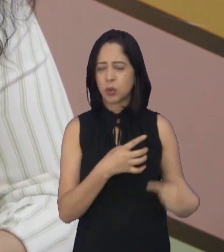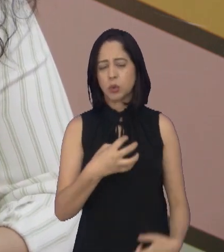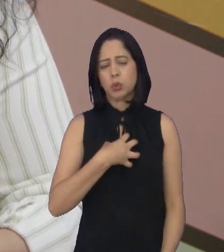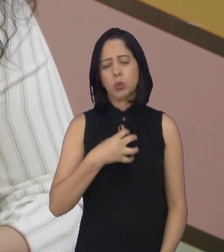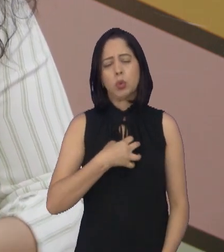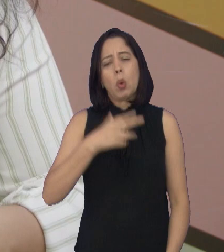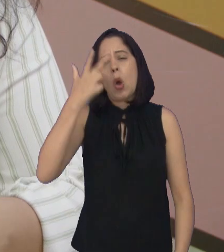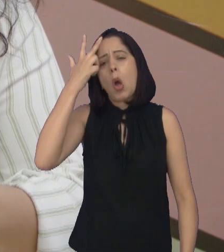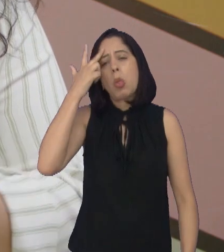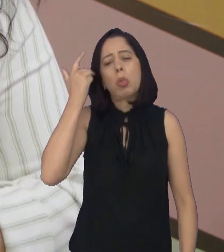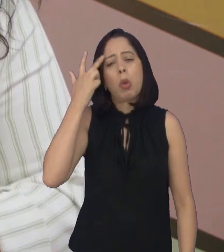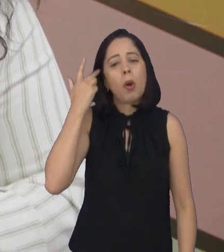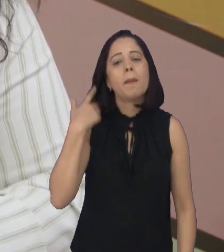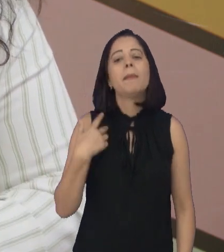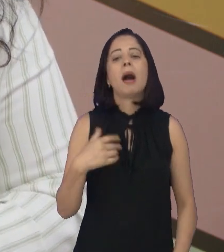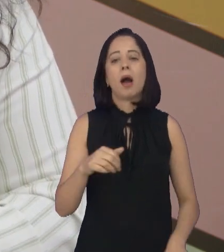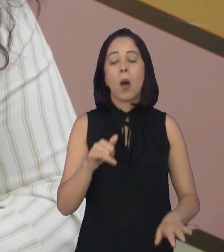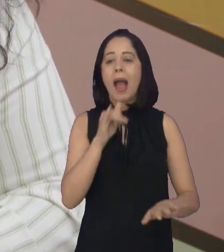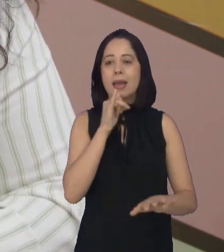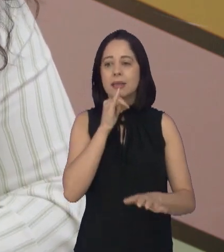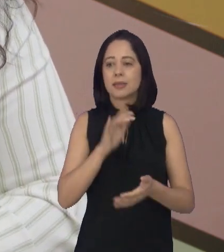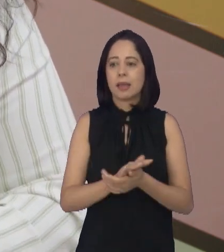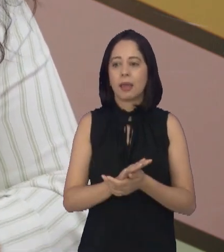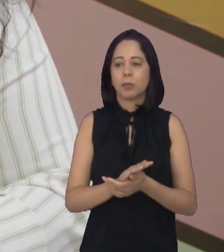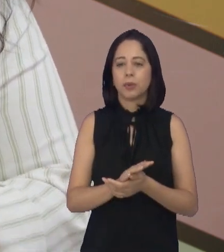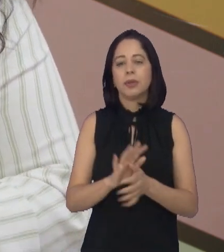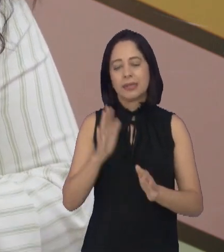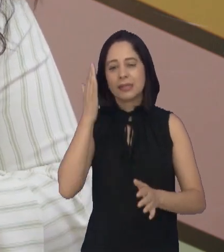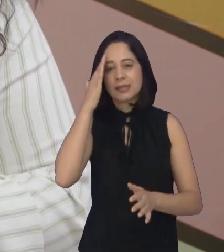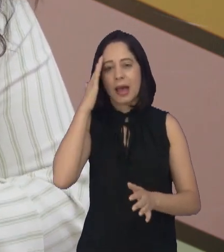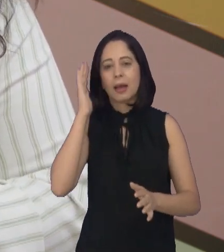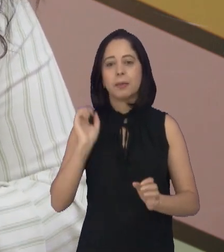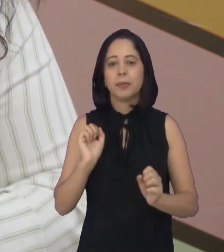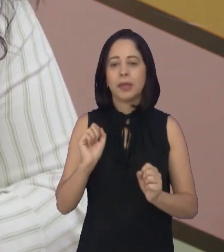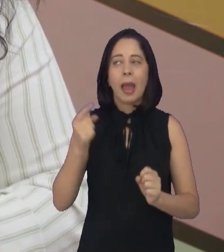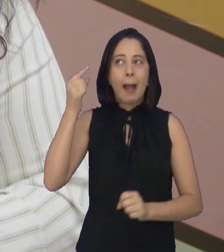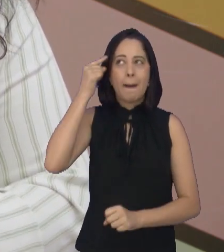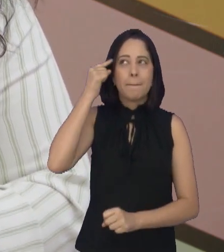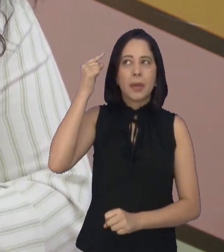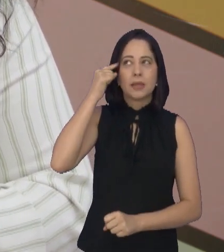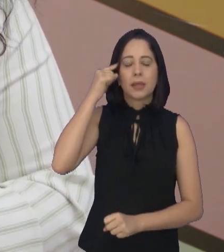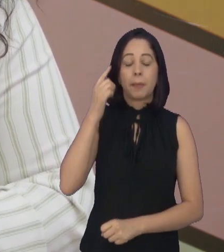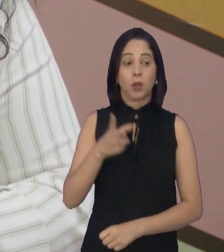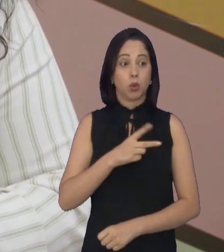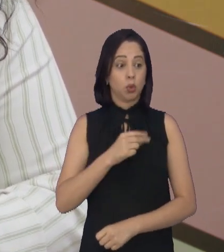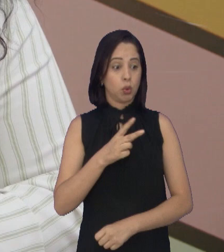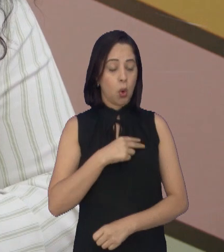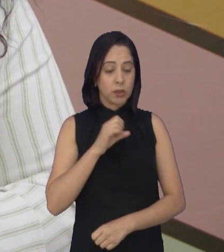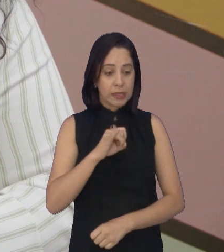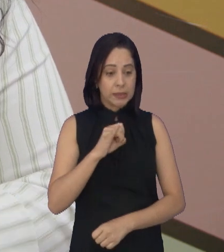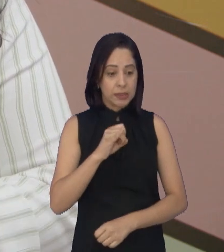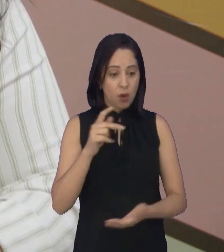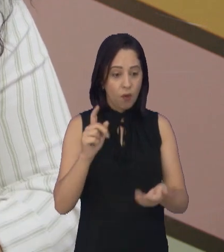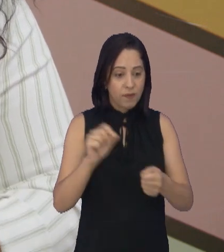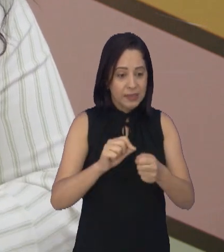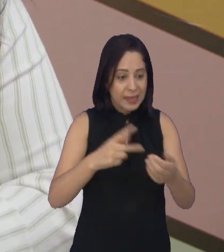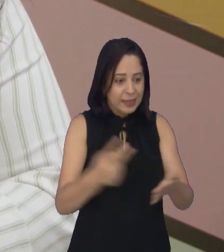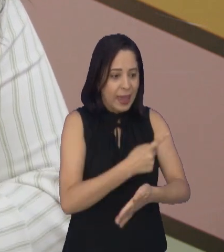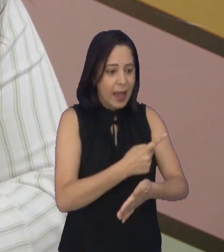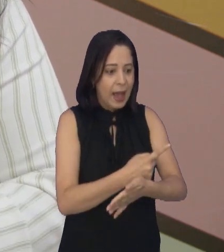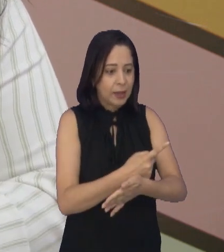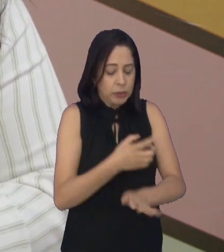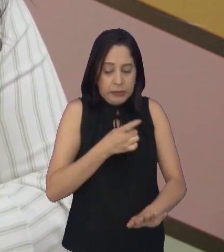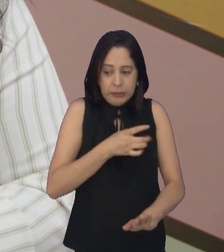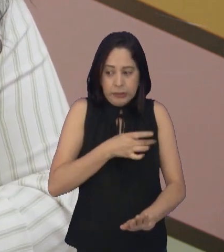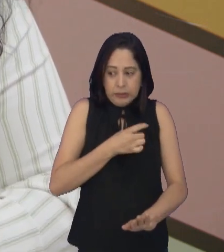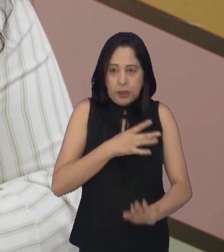sensação que a gente tem quando avisa que alguma coisa pode não dar certo, aqueles pensamentos que vêm falando, nossa, se eu fizer isso vai dar errado, se eu fizer isso talvez não